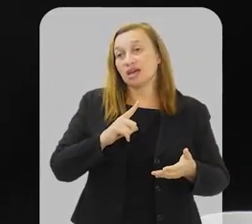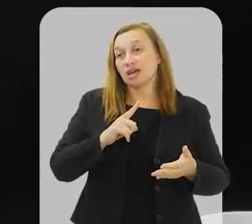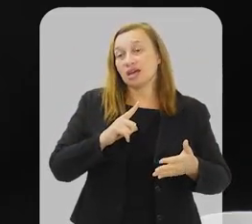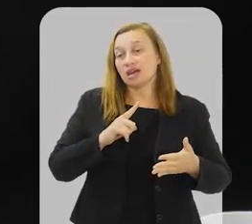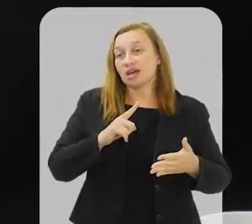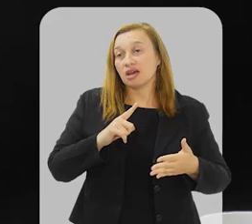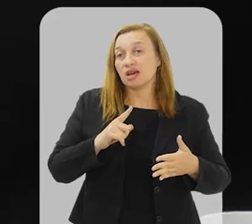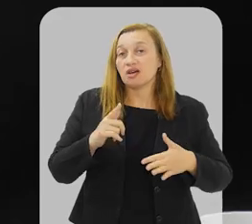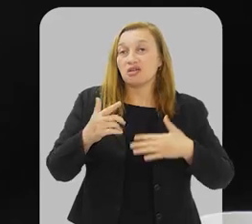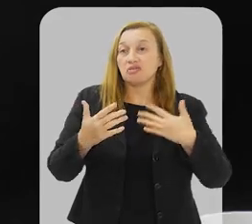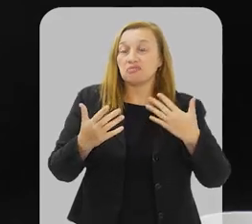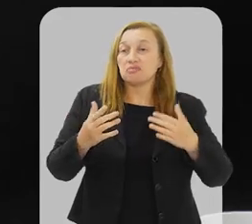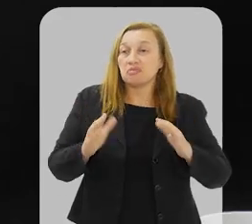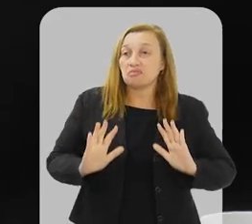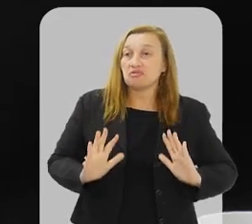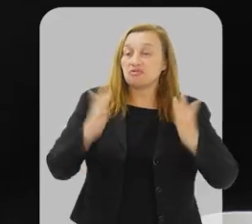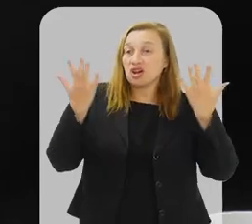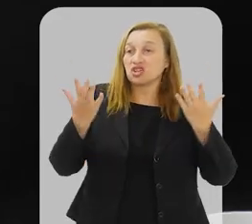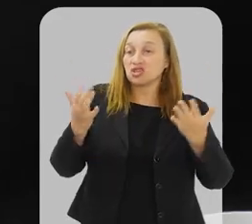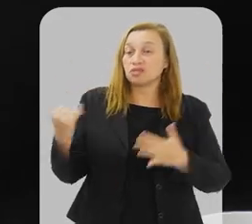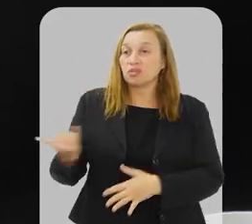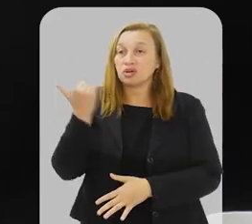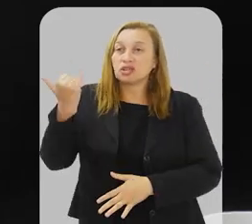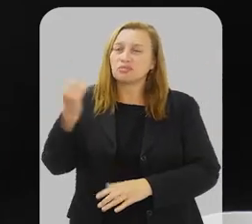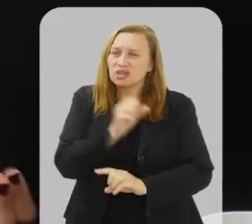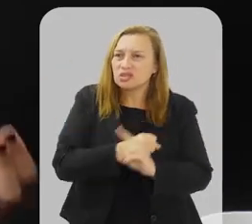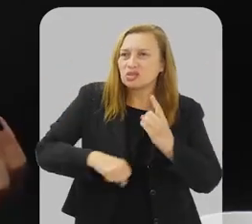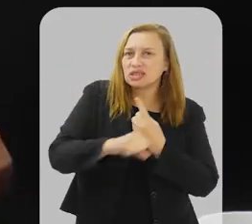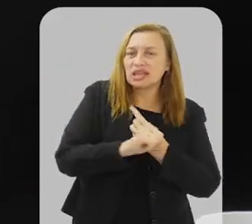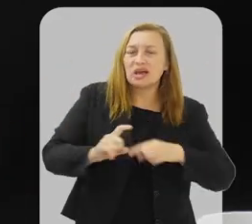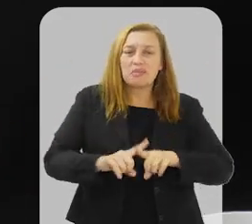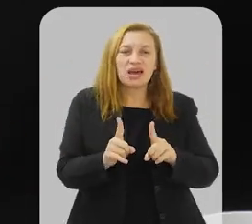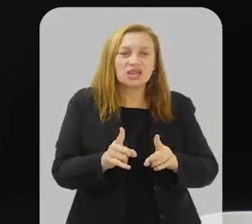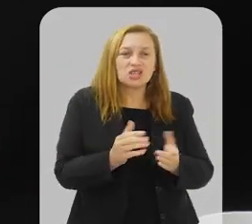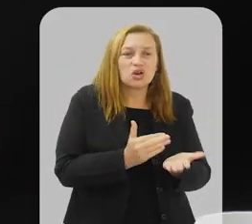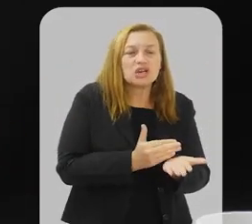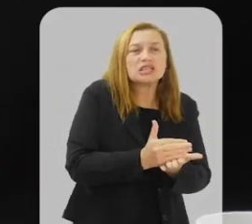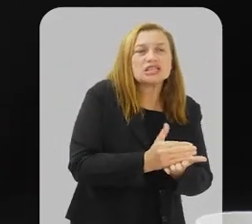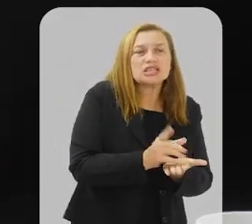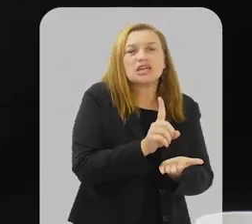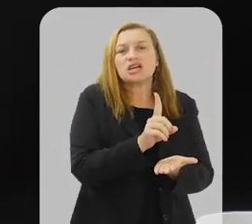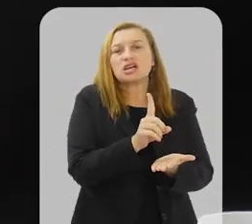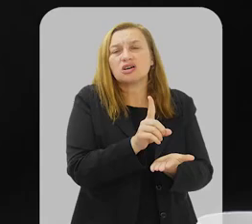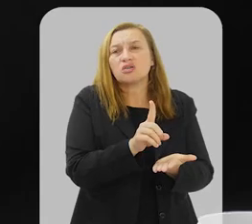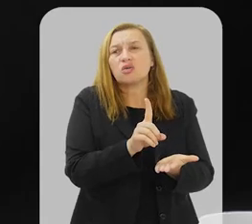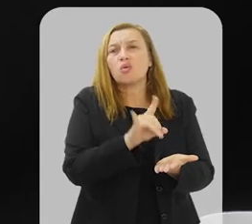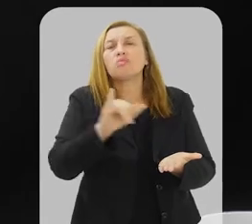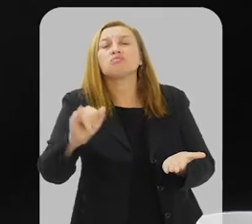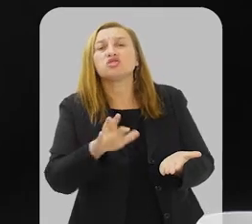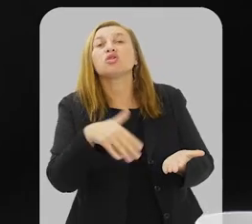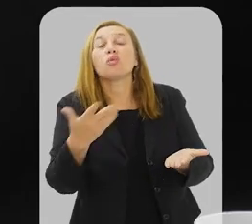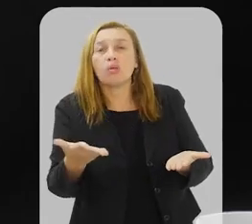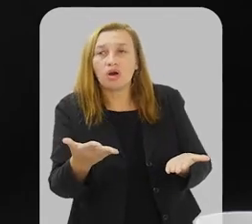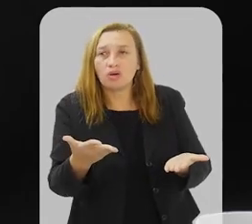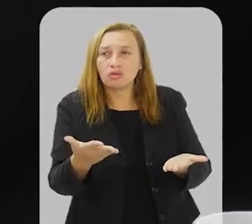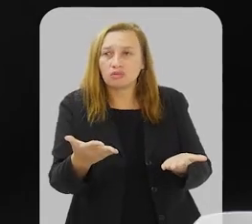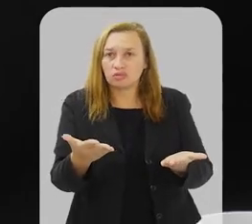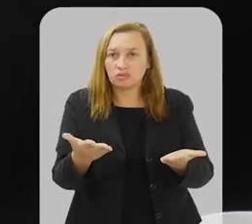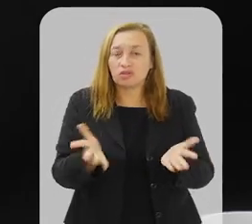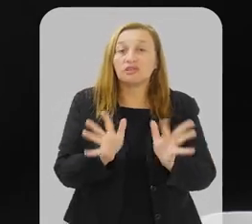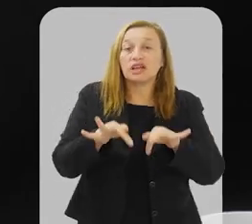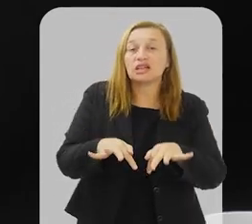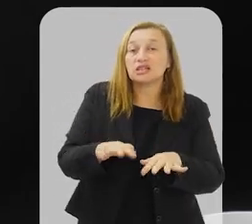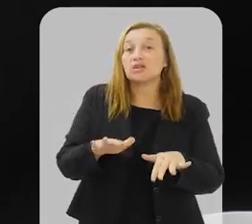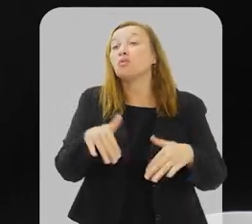que que é essa grande festa quantas pessoas estão envolvidas Quem faz o quê quando começa quando então acho que você tem toda razão a